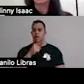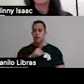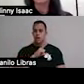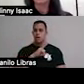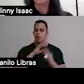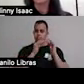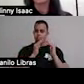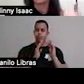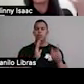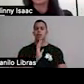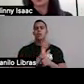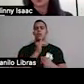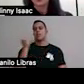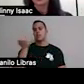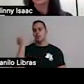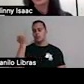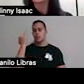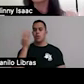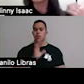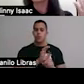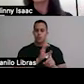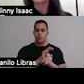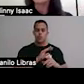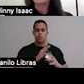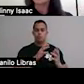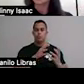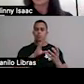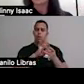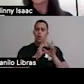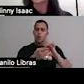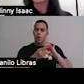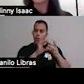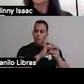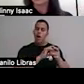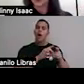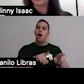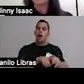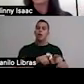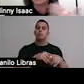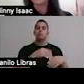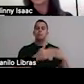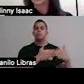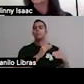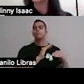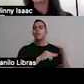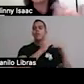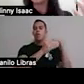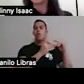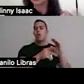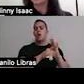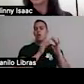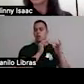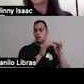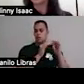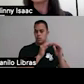de fatores que vão ser importantes para induzir neurogênese e também a maturação desses neurônios posteriormente, estabelecimento de sinapse, aumentando